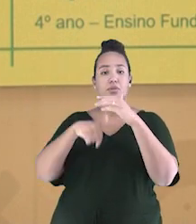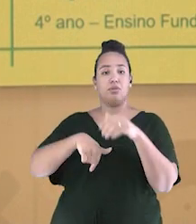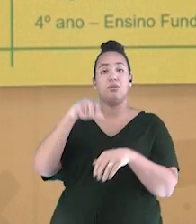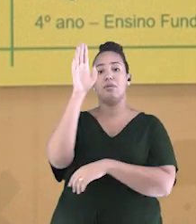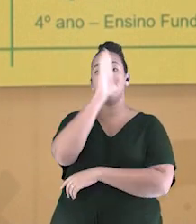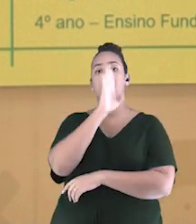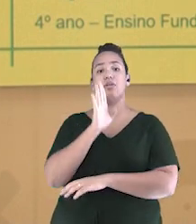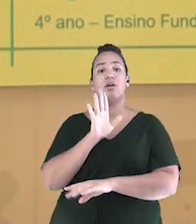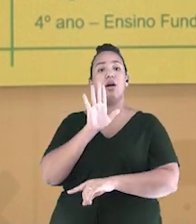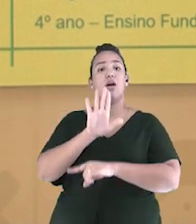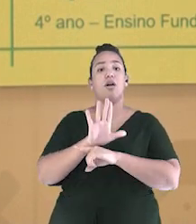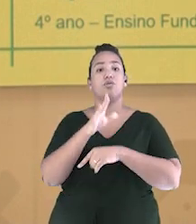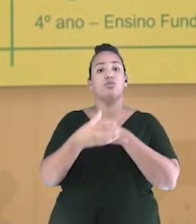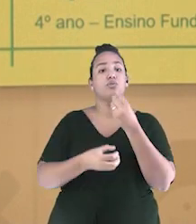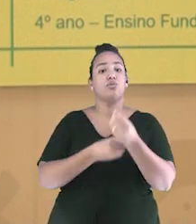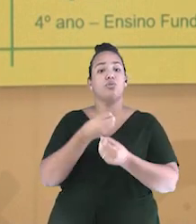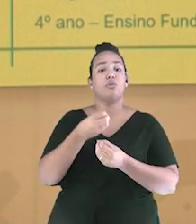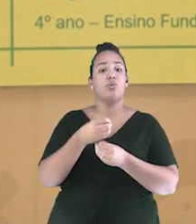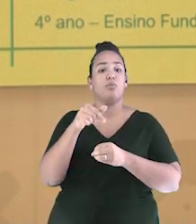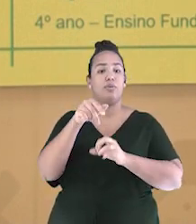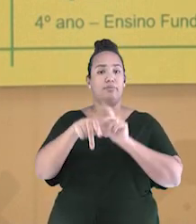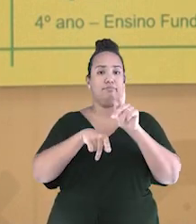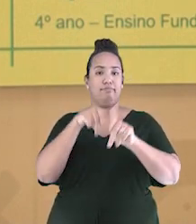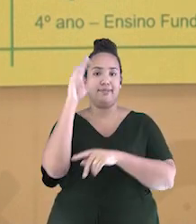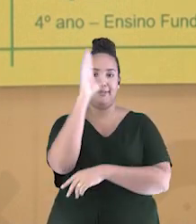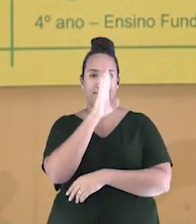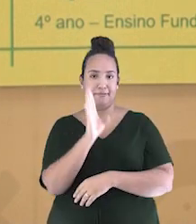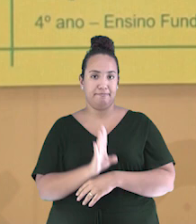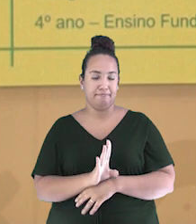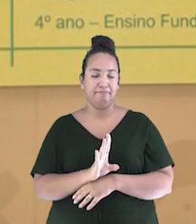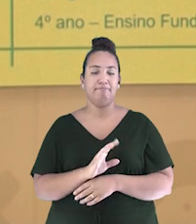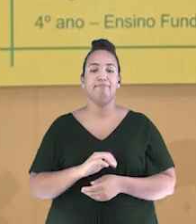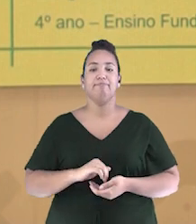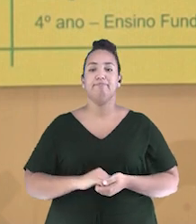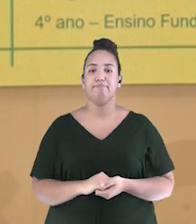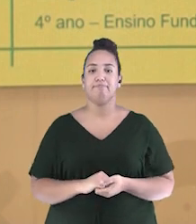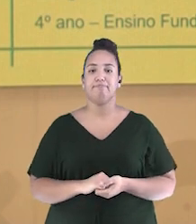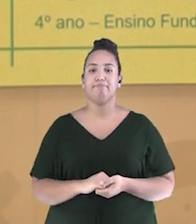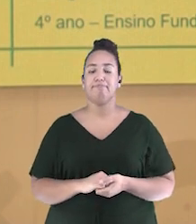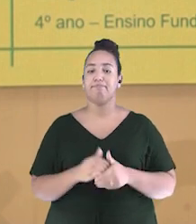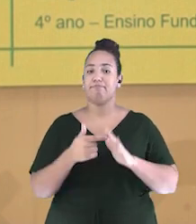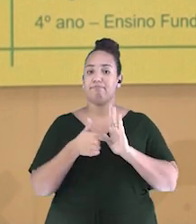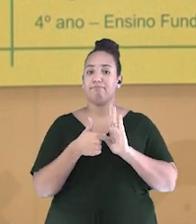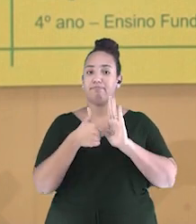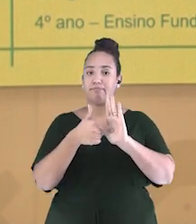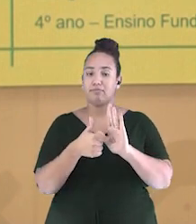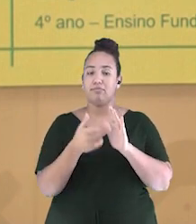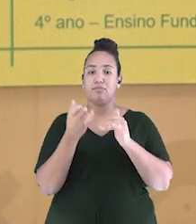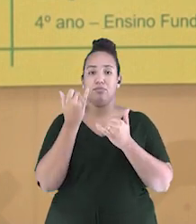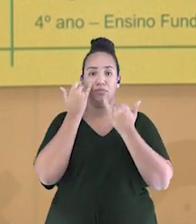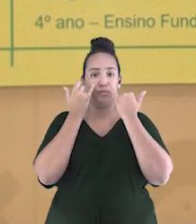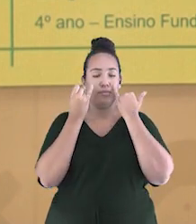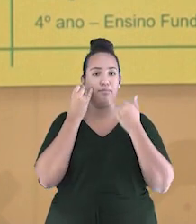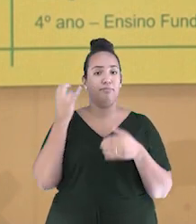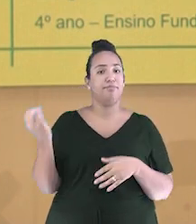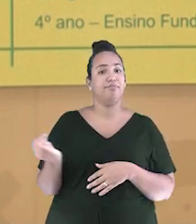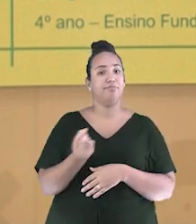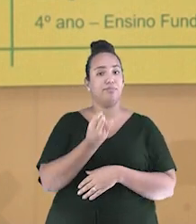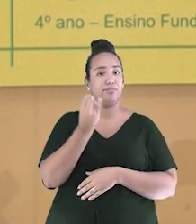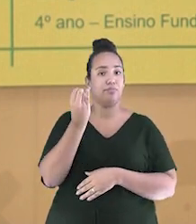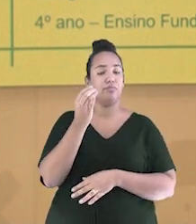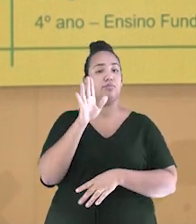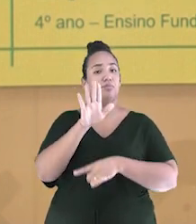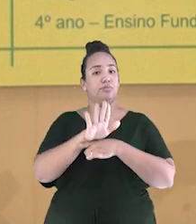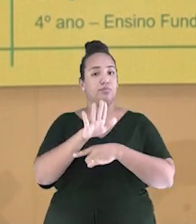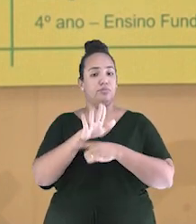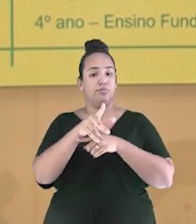Brasil ajudaram na formação da população brasileira, trazendo importantes contribuições, tais como